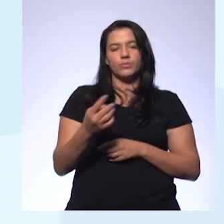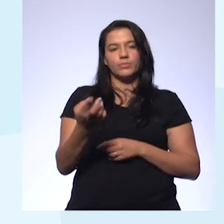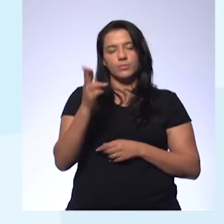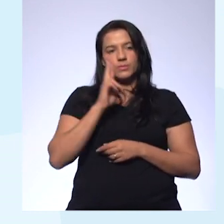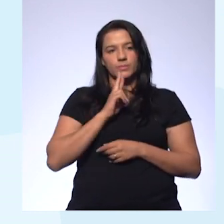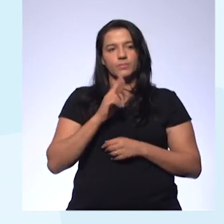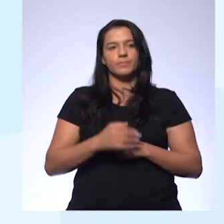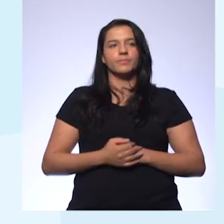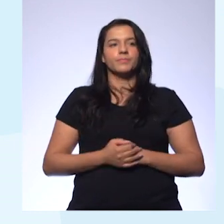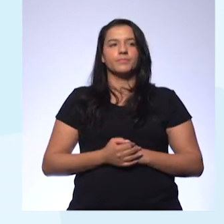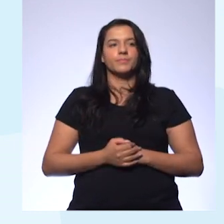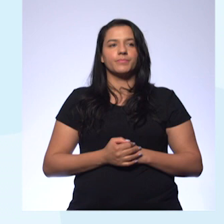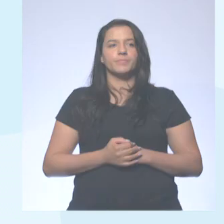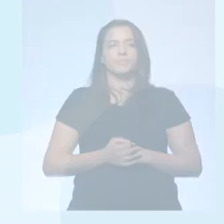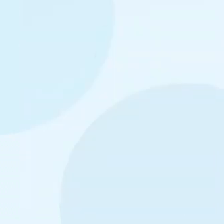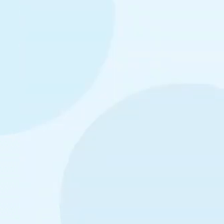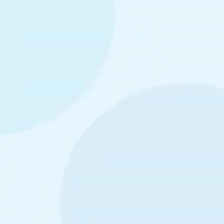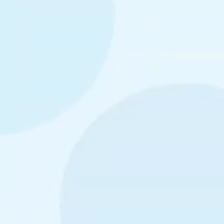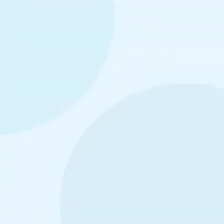Vamos lá?